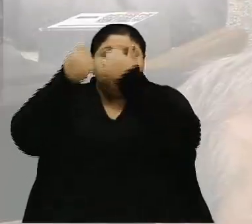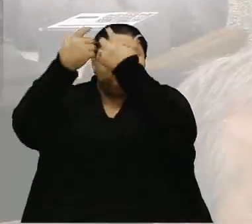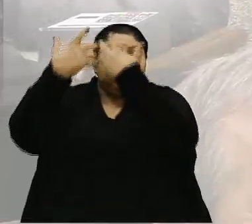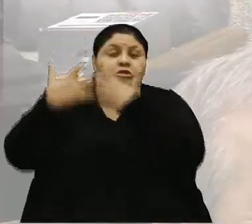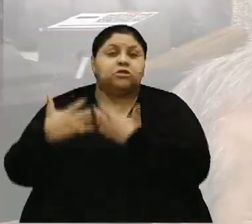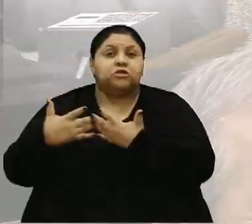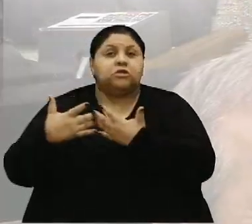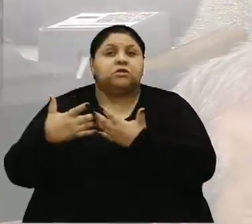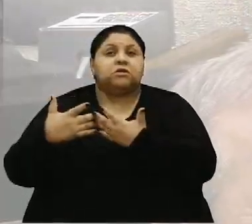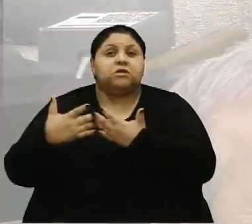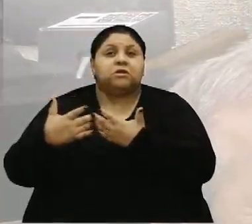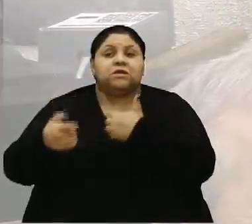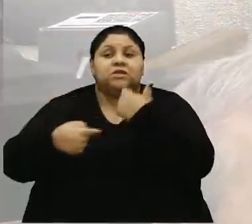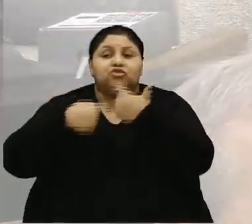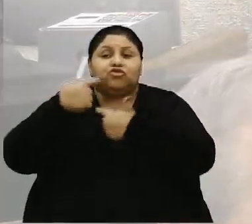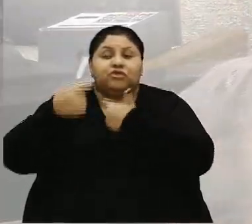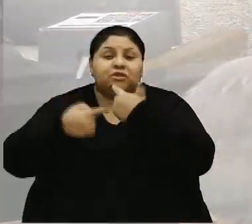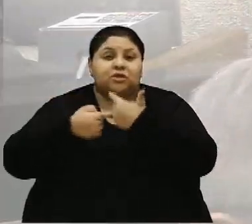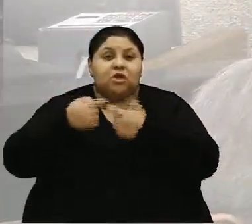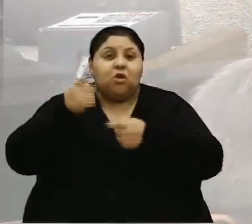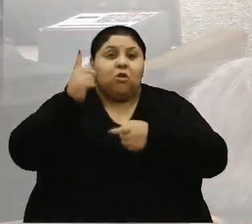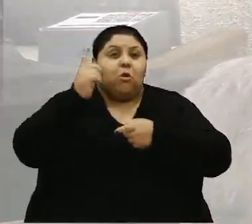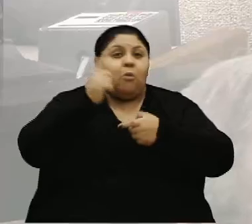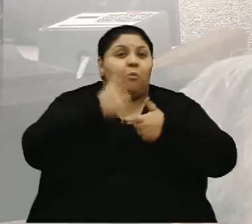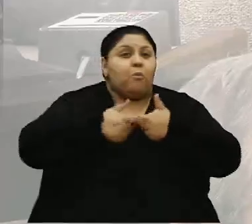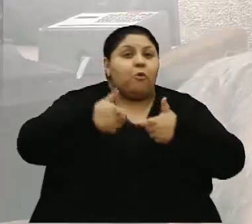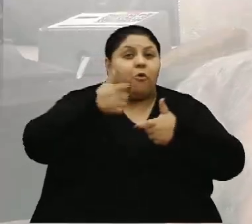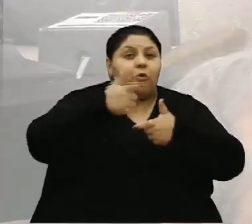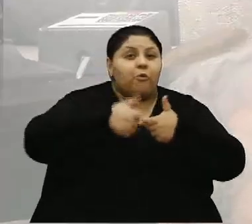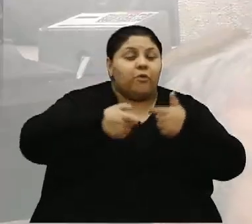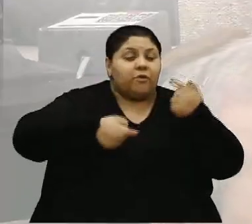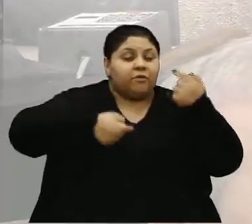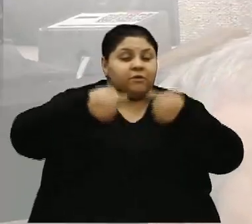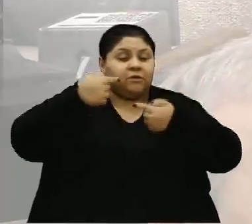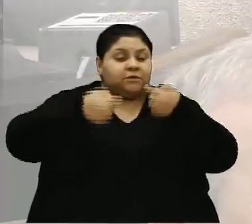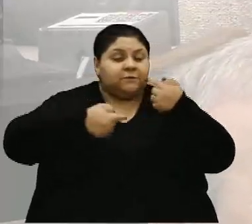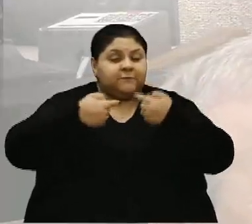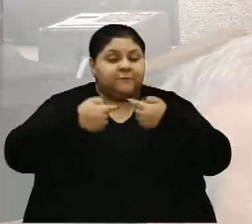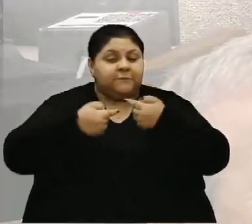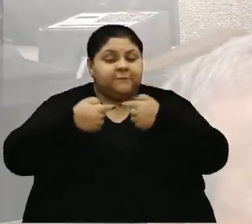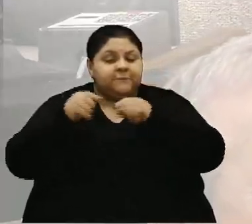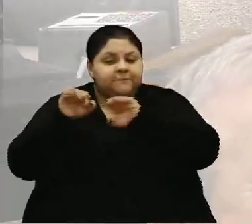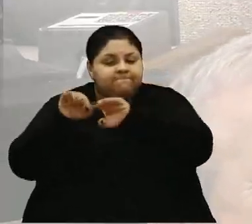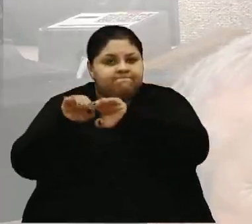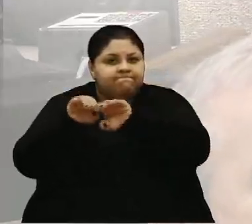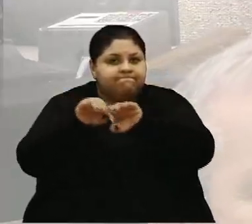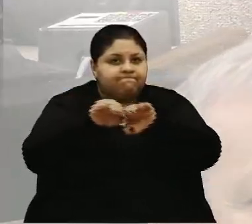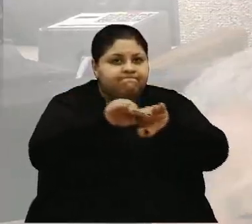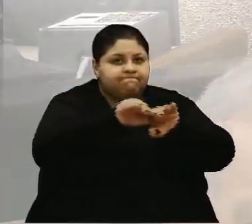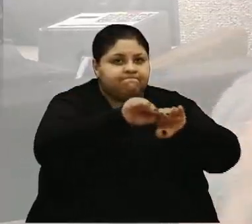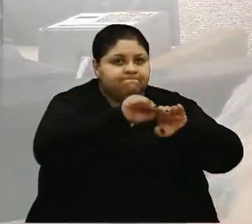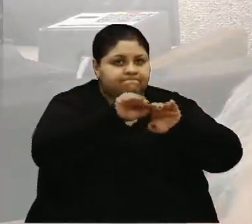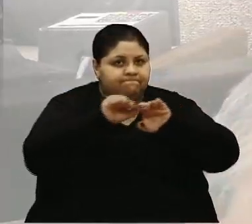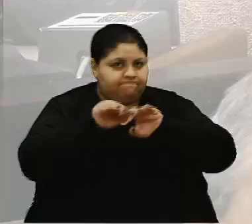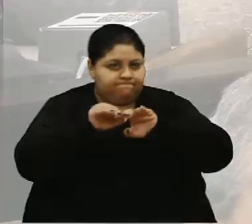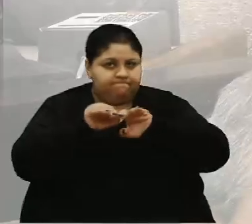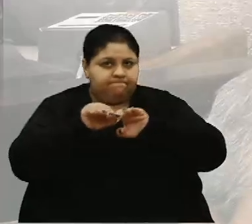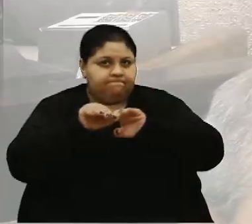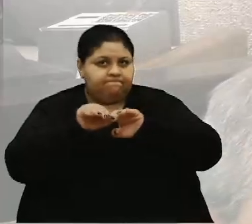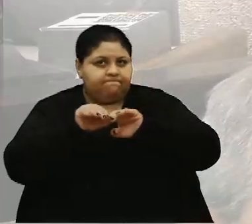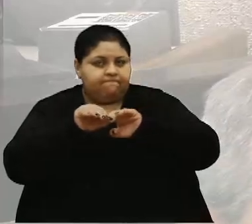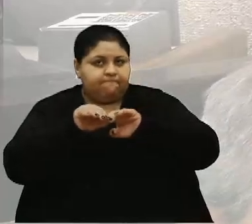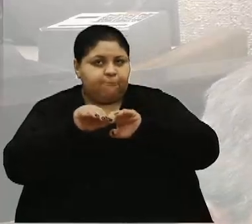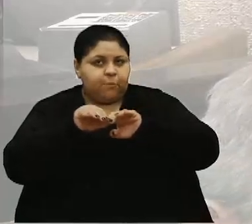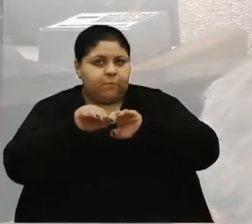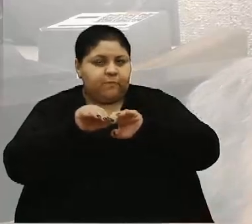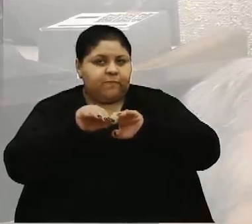debate diante da causa dessa discussão e para uma linha, aonde daqui a pouco